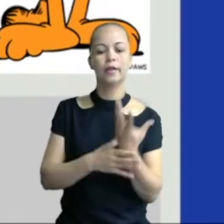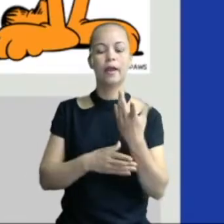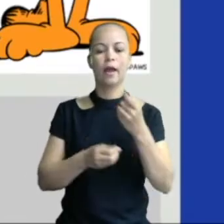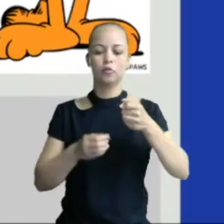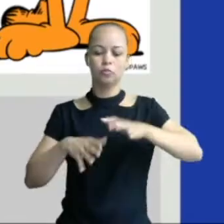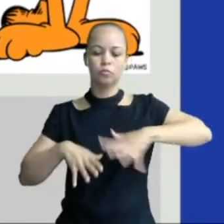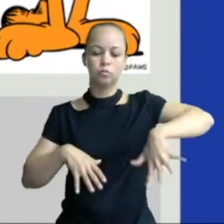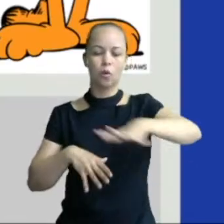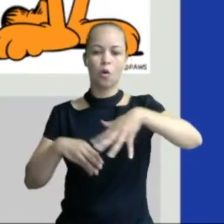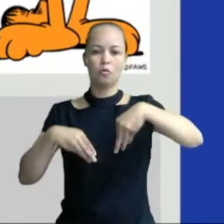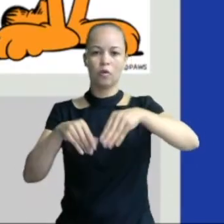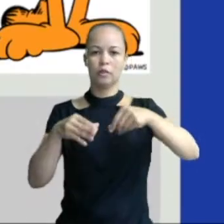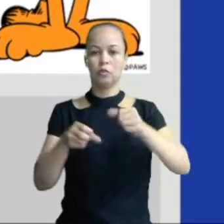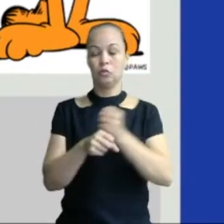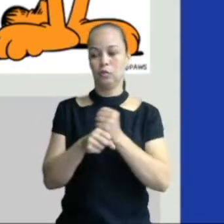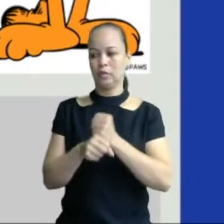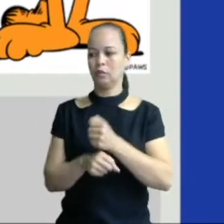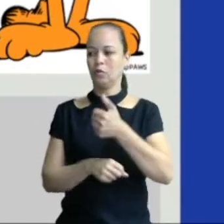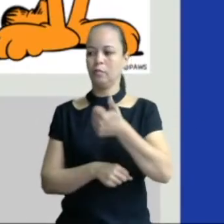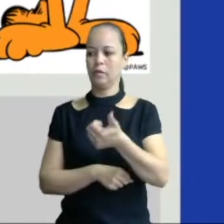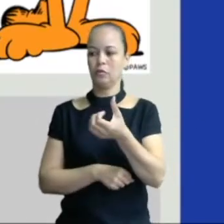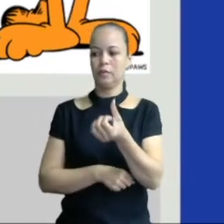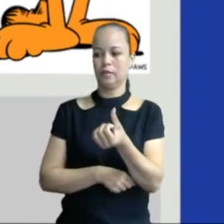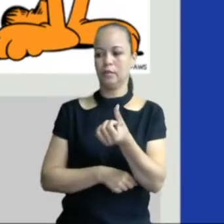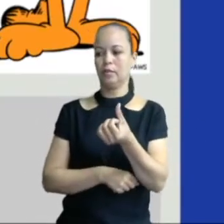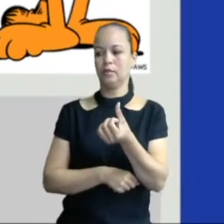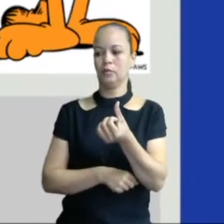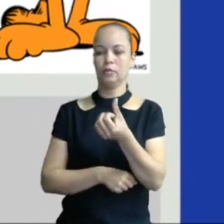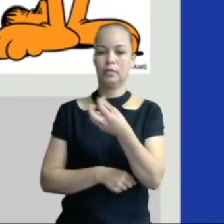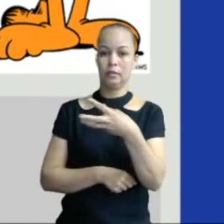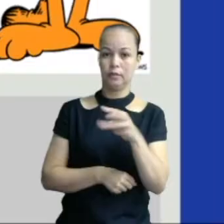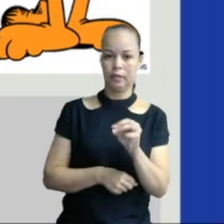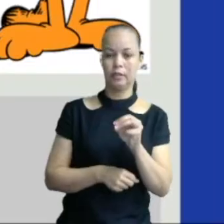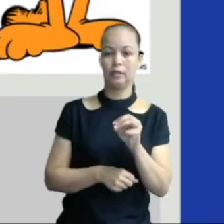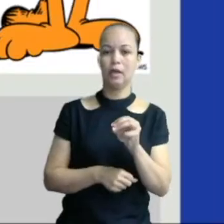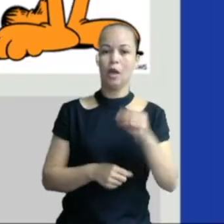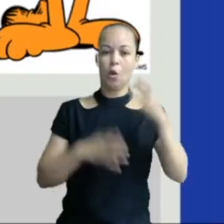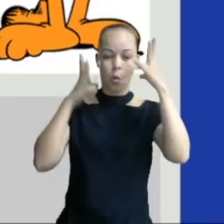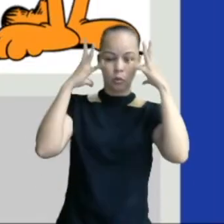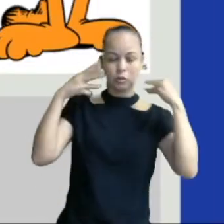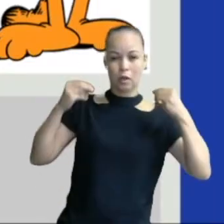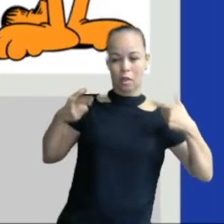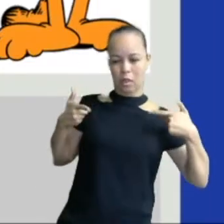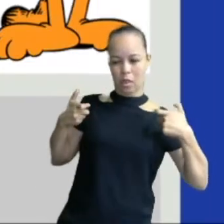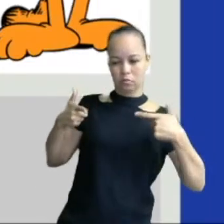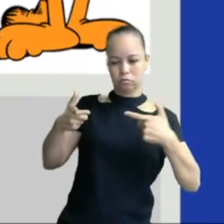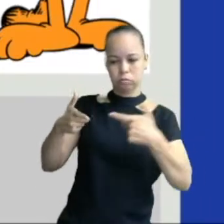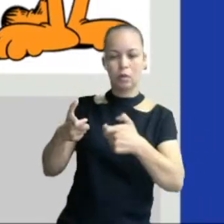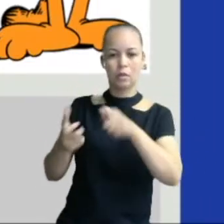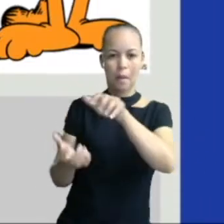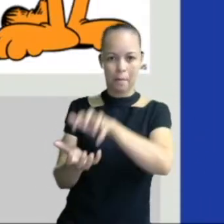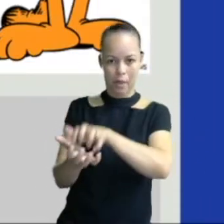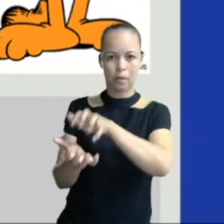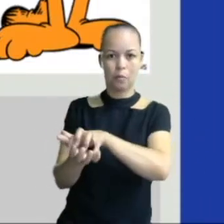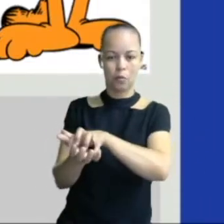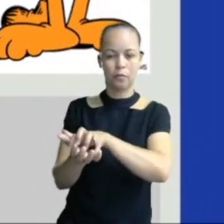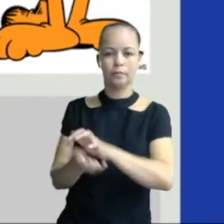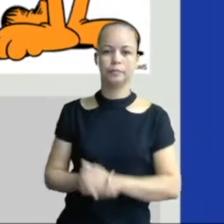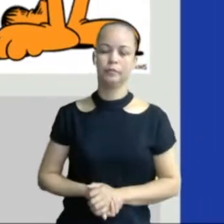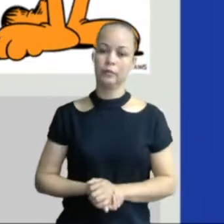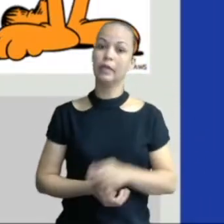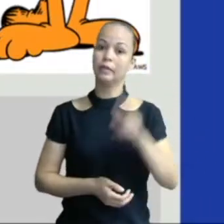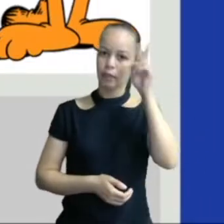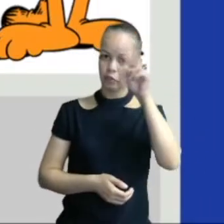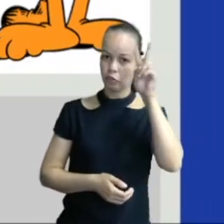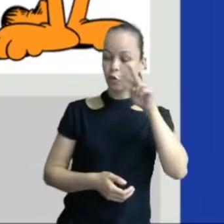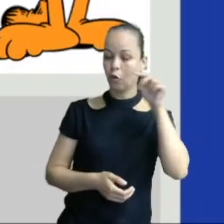de 1630, os holandeses atacaram Pernambuco. Essa é a história, da história dos